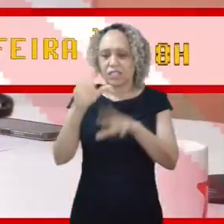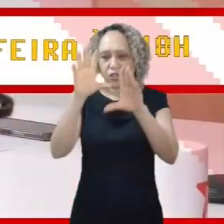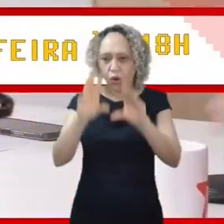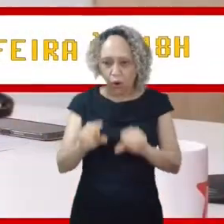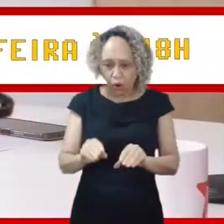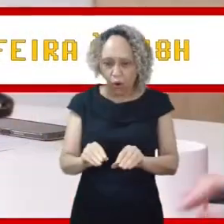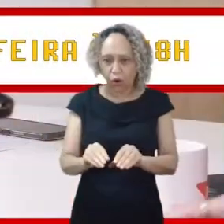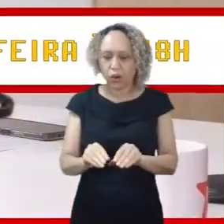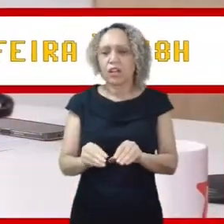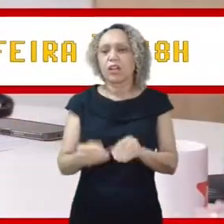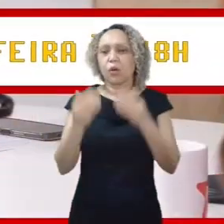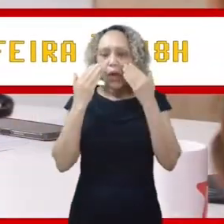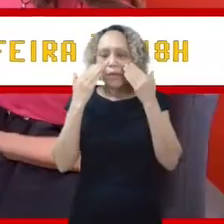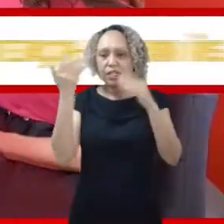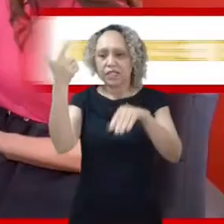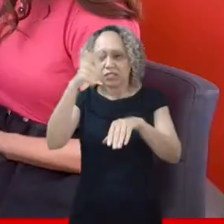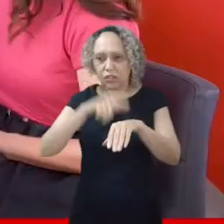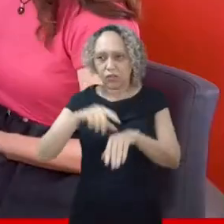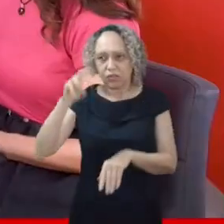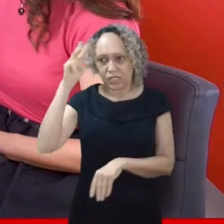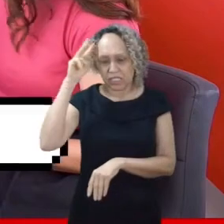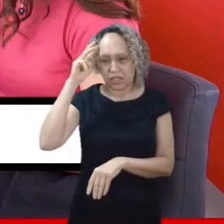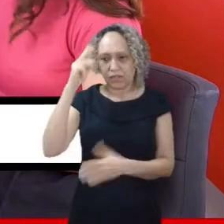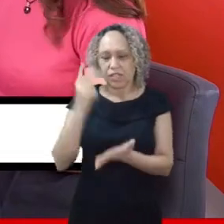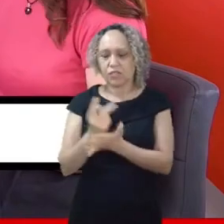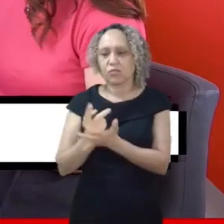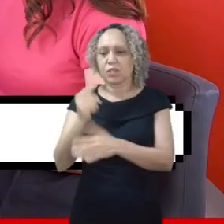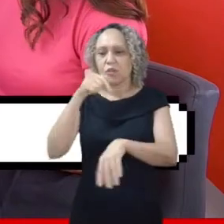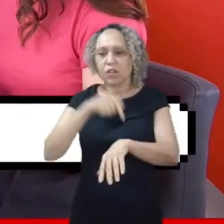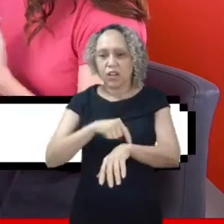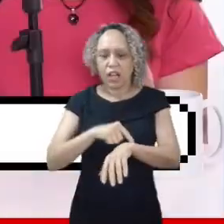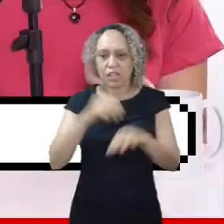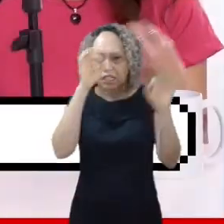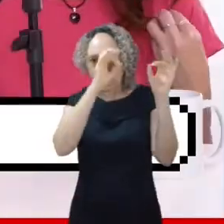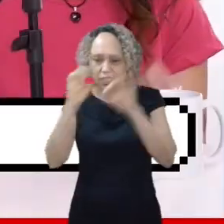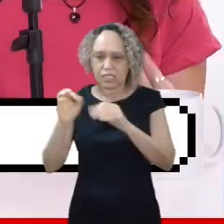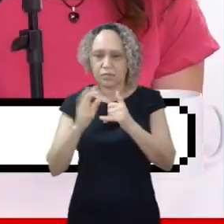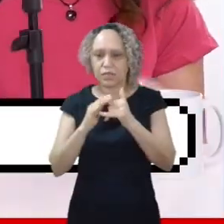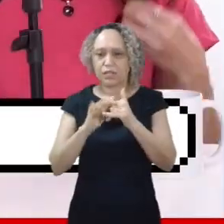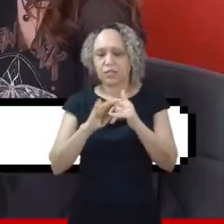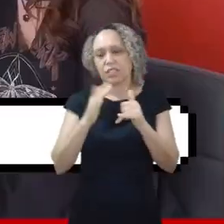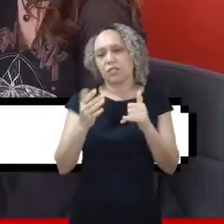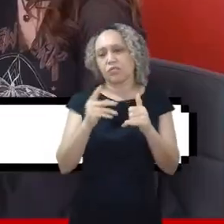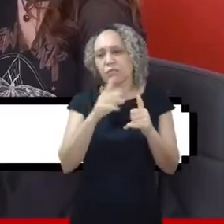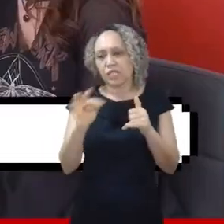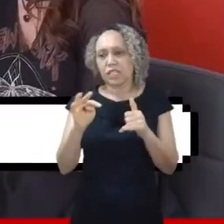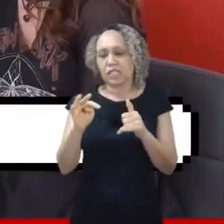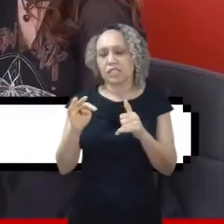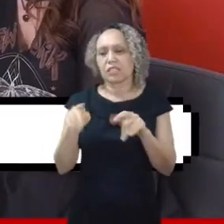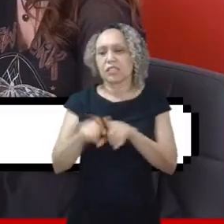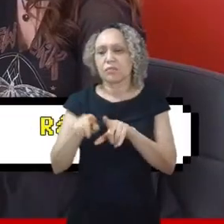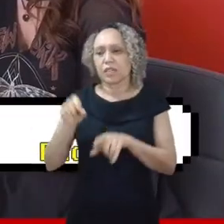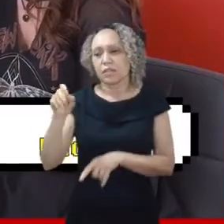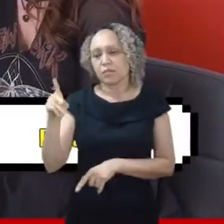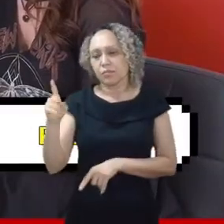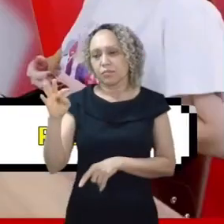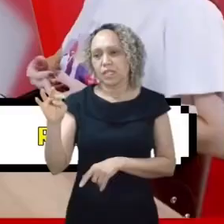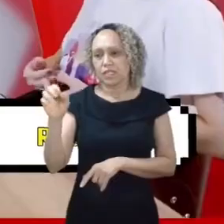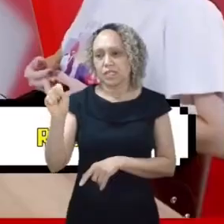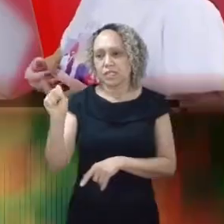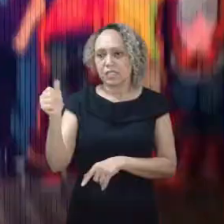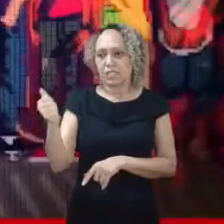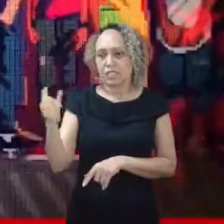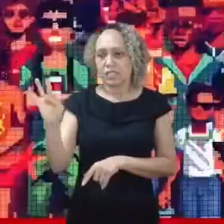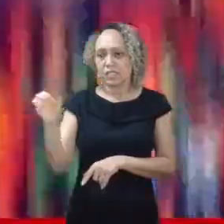às terças no mesmo horário. Assista pelo canal do PT no YouTube, PT Sat, canal 1313,